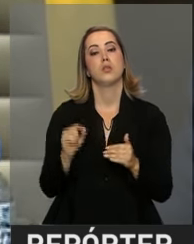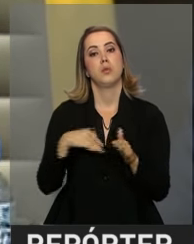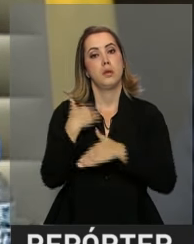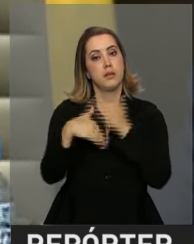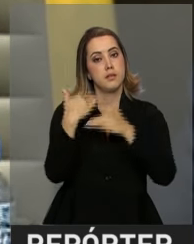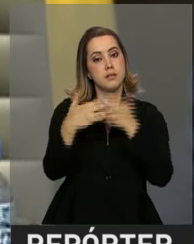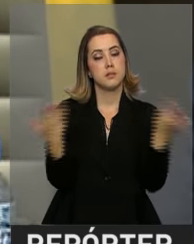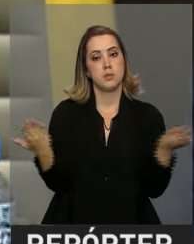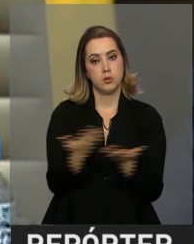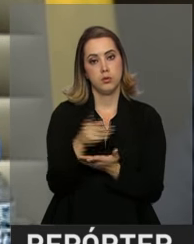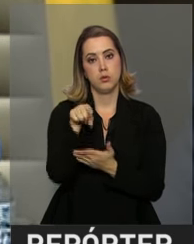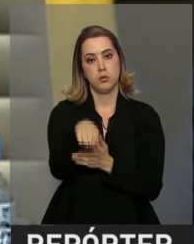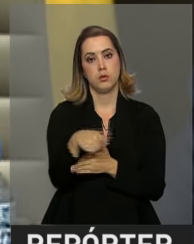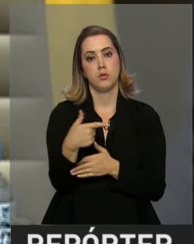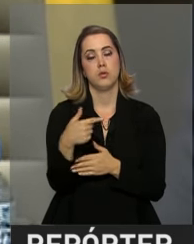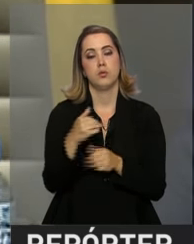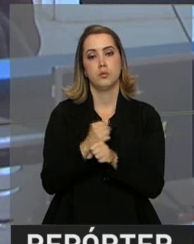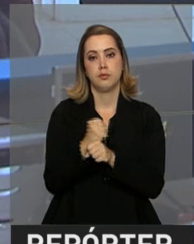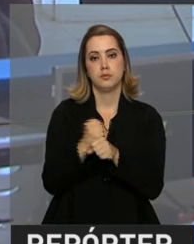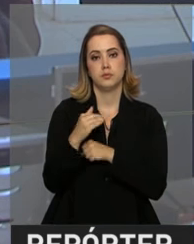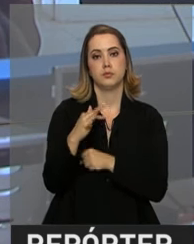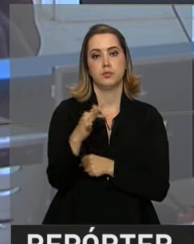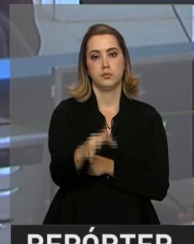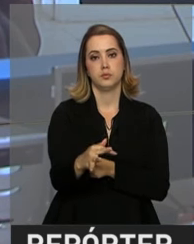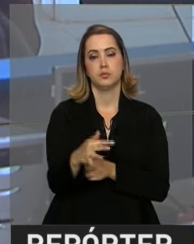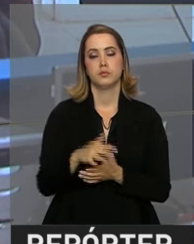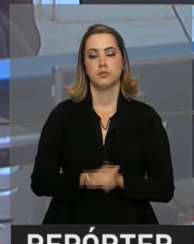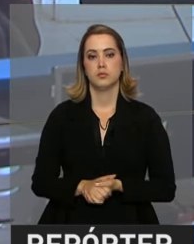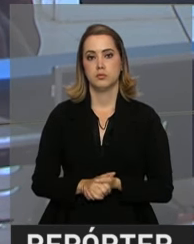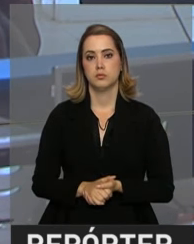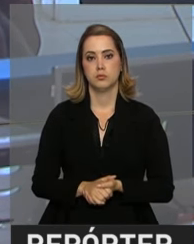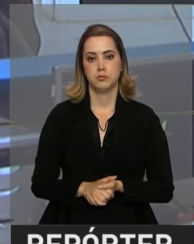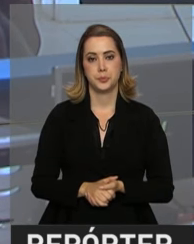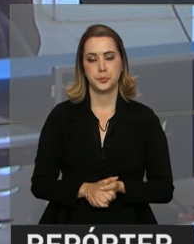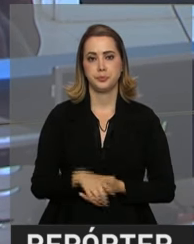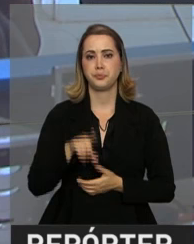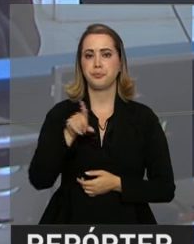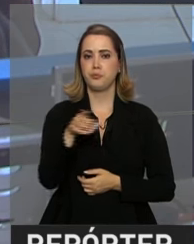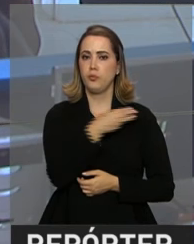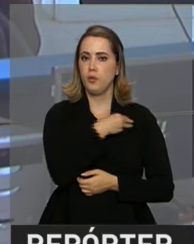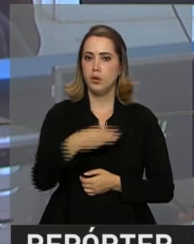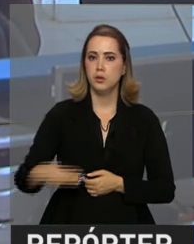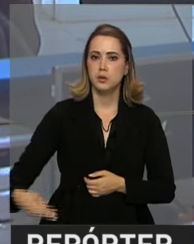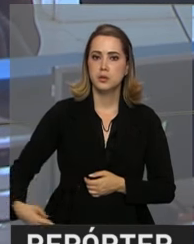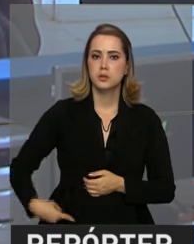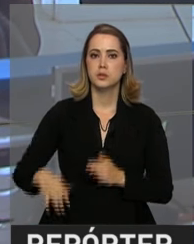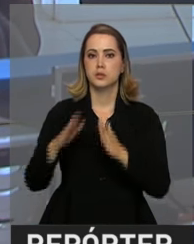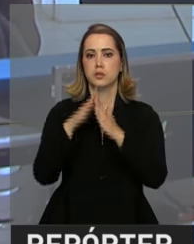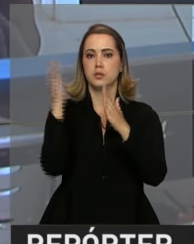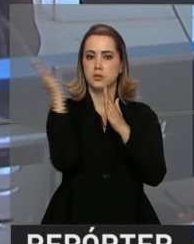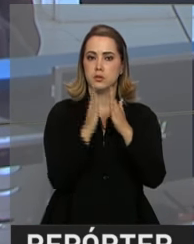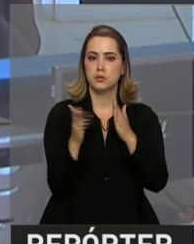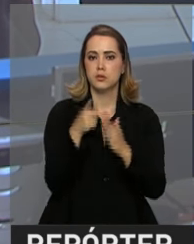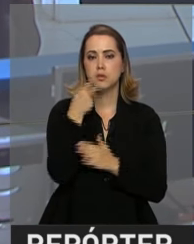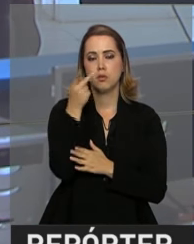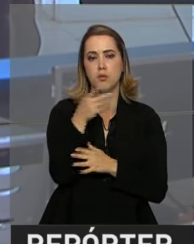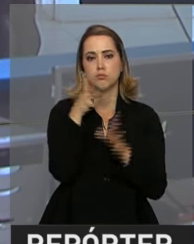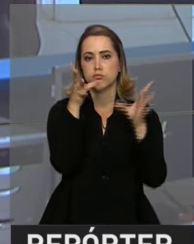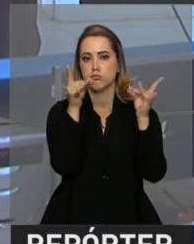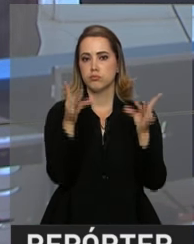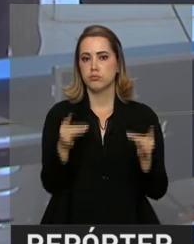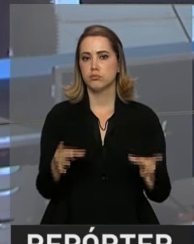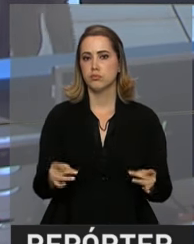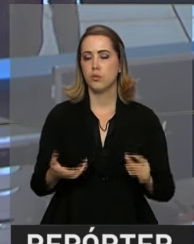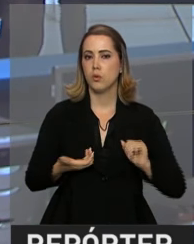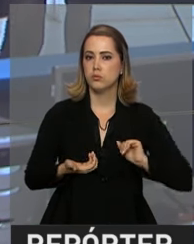crescimento eh de 2017 e 2018. E o ministro chefe da Casa Civil, Eliseu Padilha, destacou